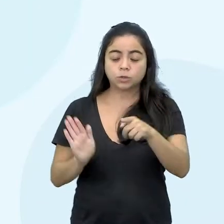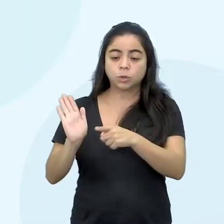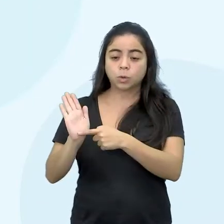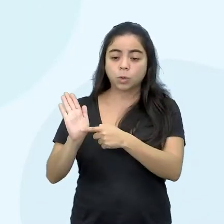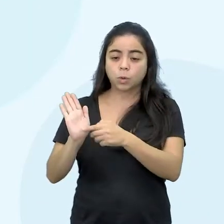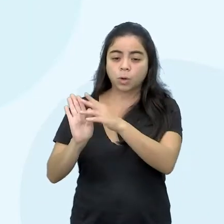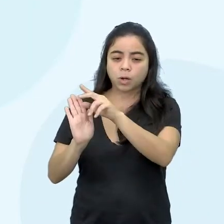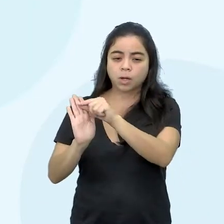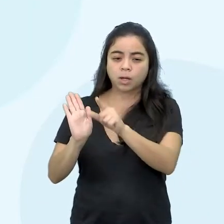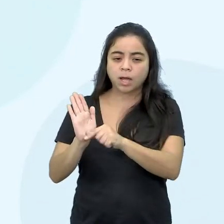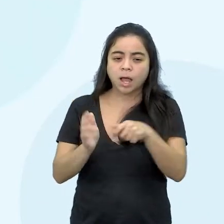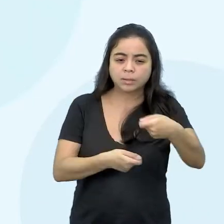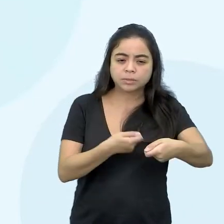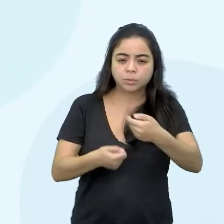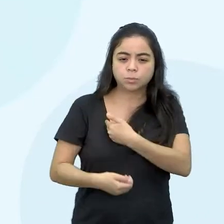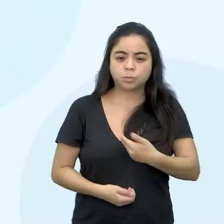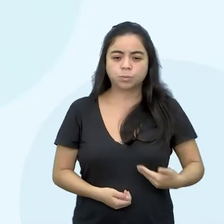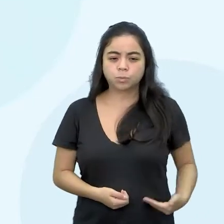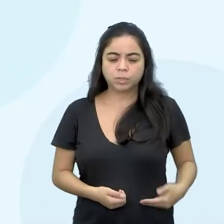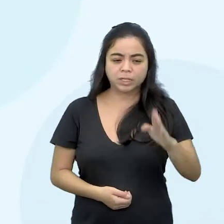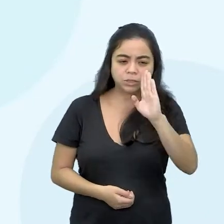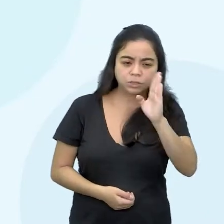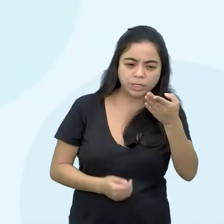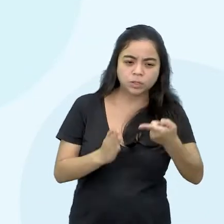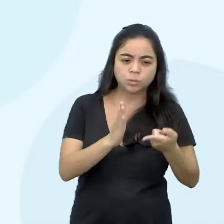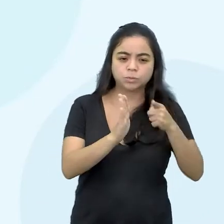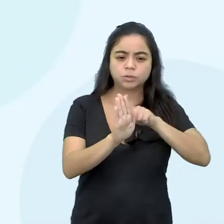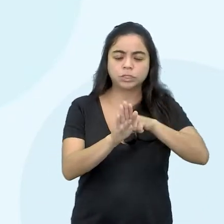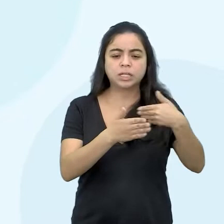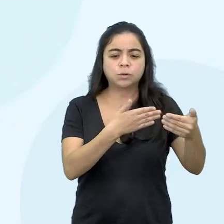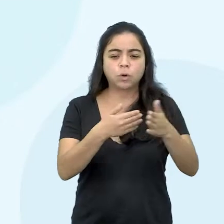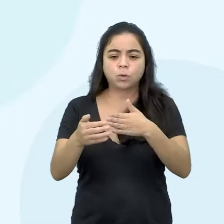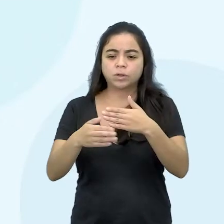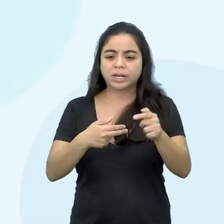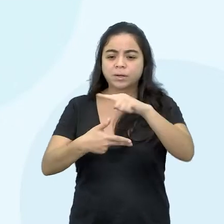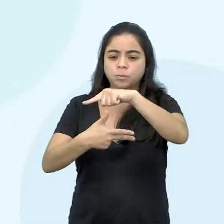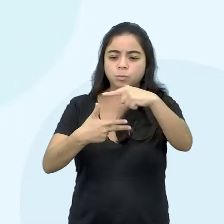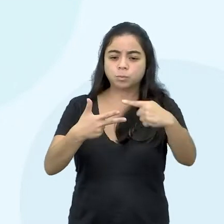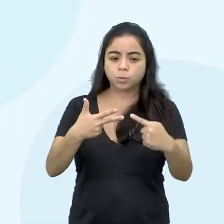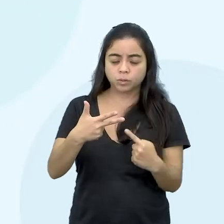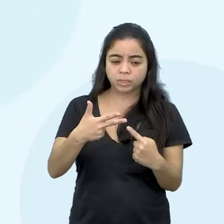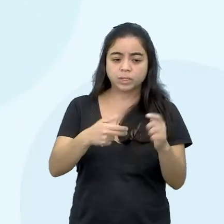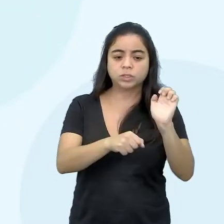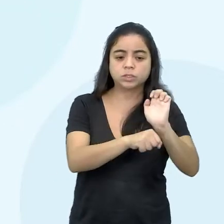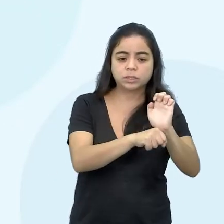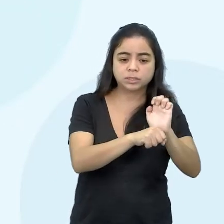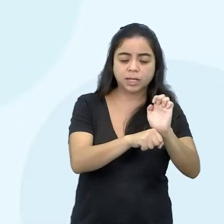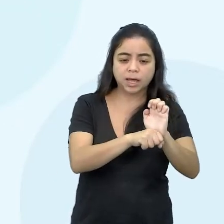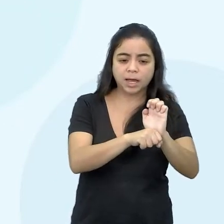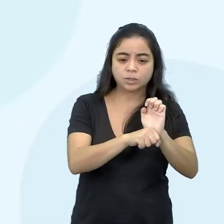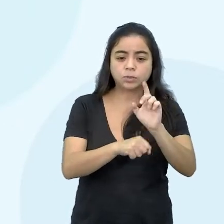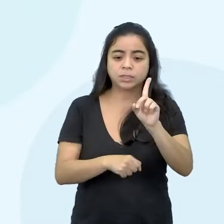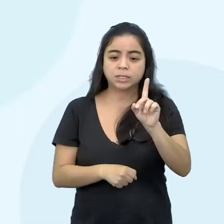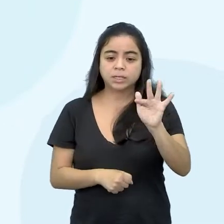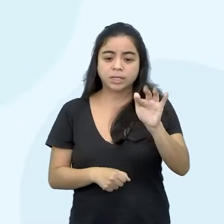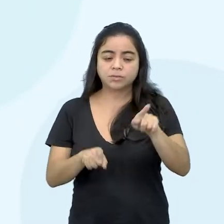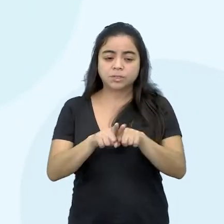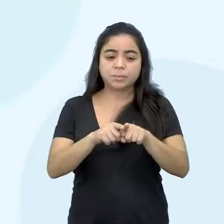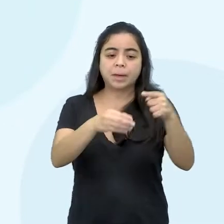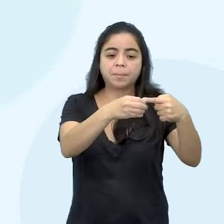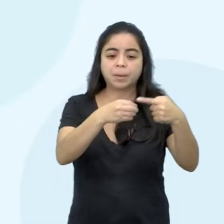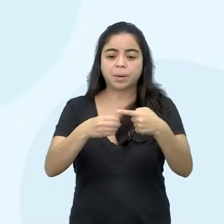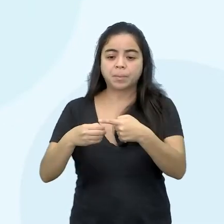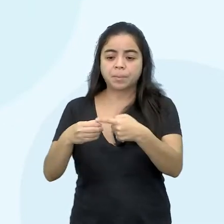administração pública direta e indireta de qualquer dos poderes da União, dos estados, do Distrito Federal e dos